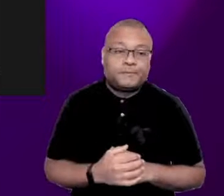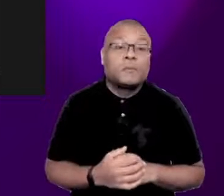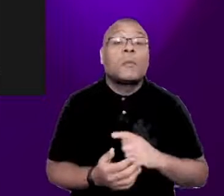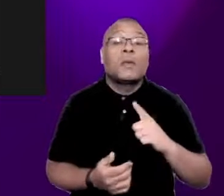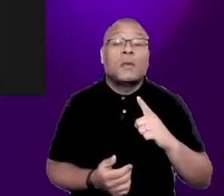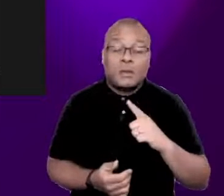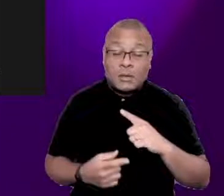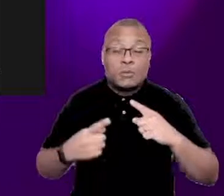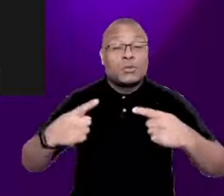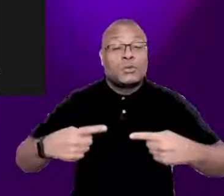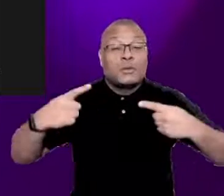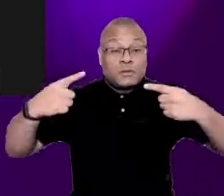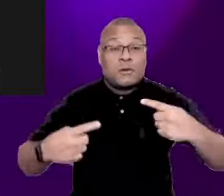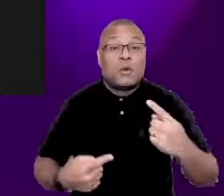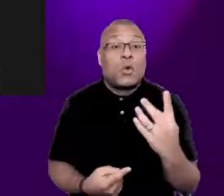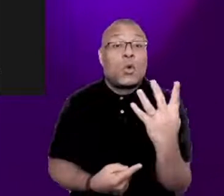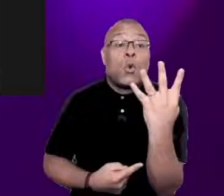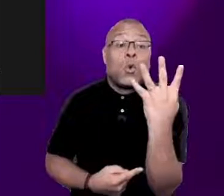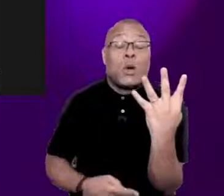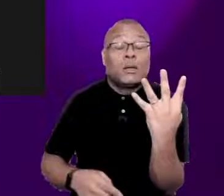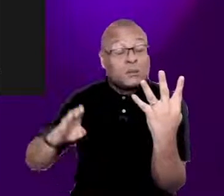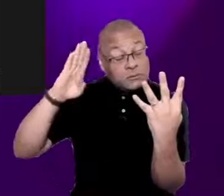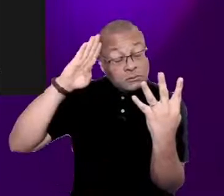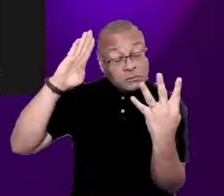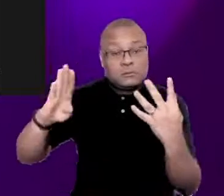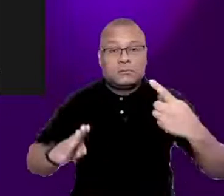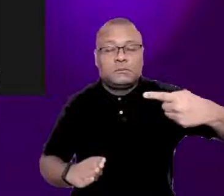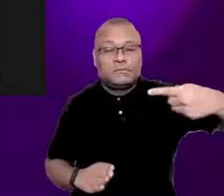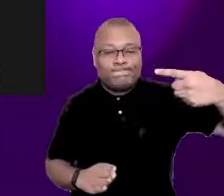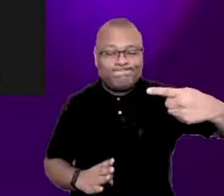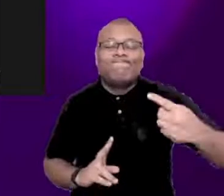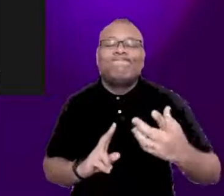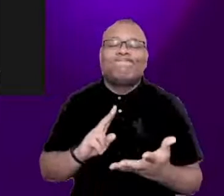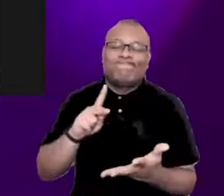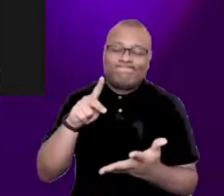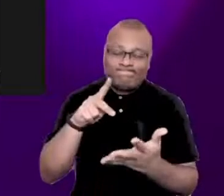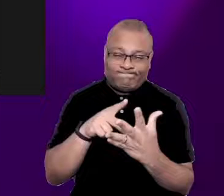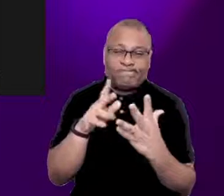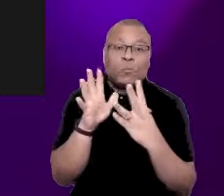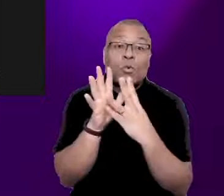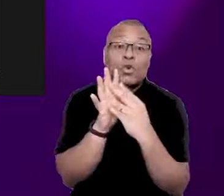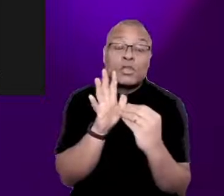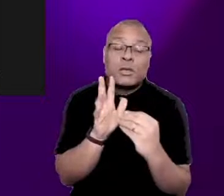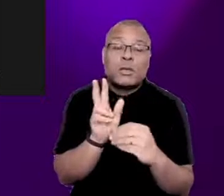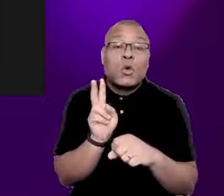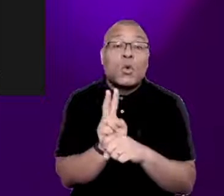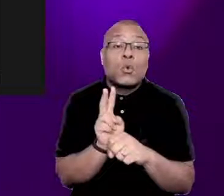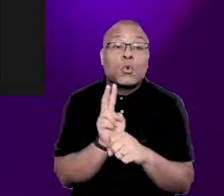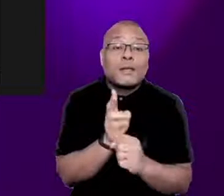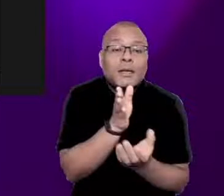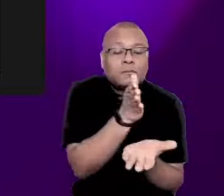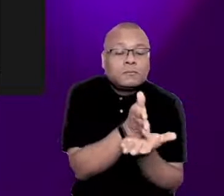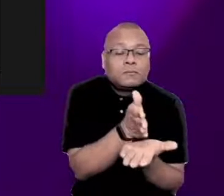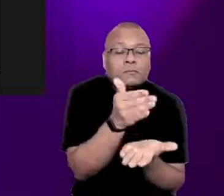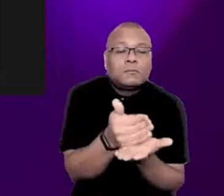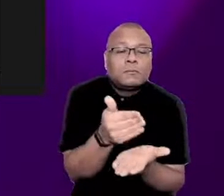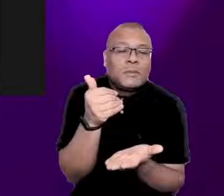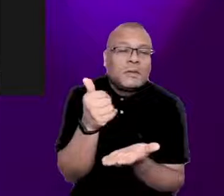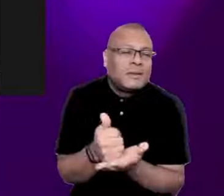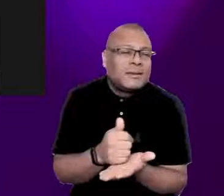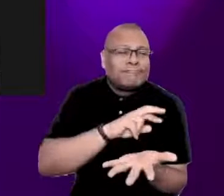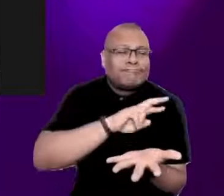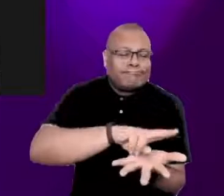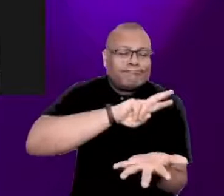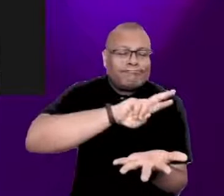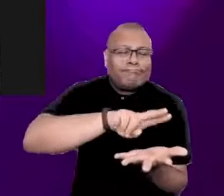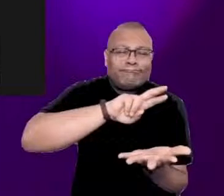temos desafios em 4 pilares principais. O primeiro é, de fato, um modelo de cuidado fragmentado, uma enorme